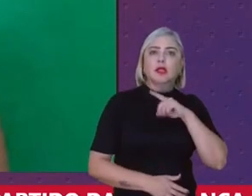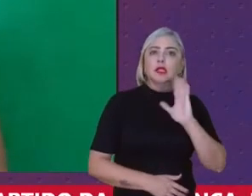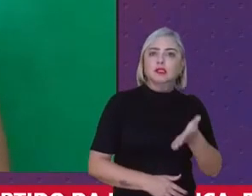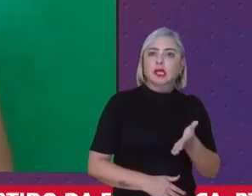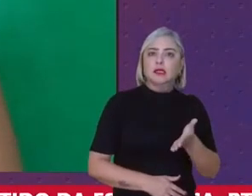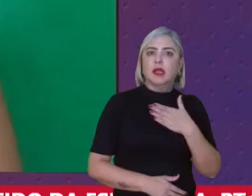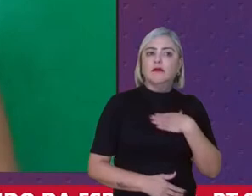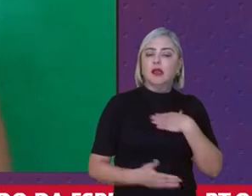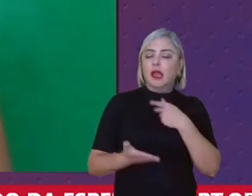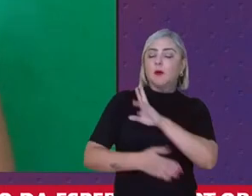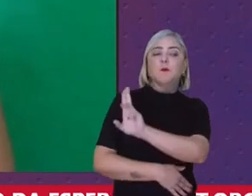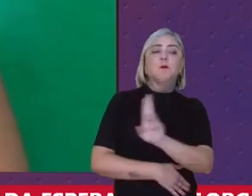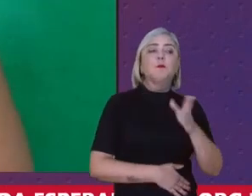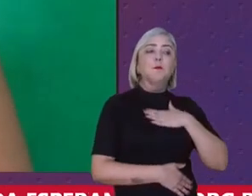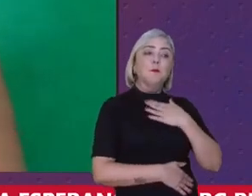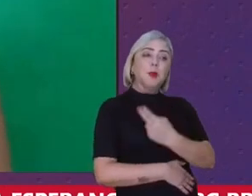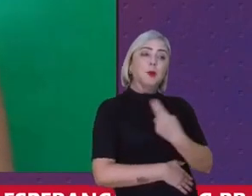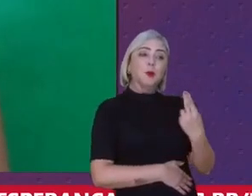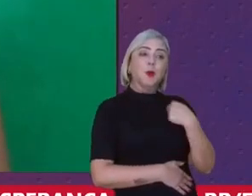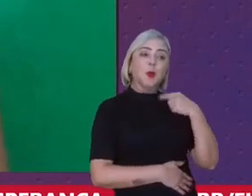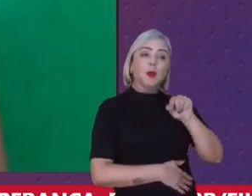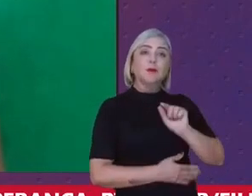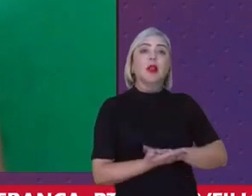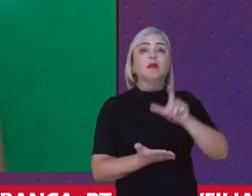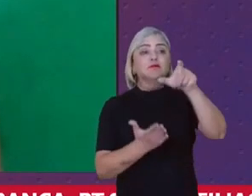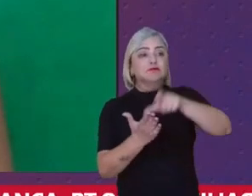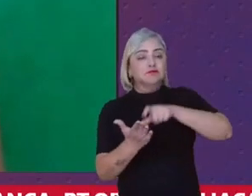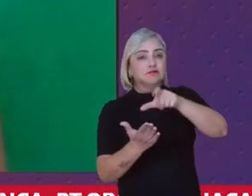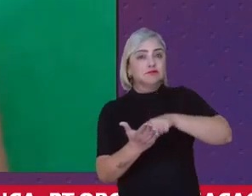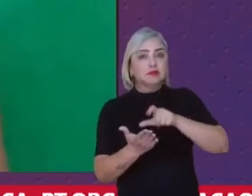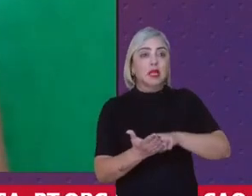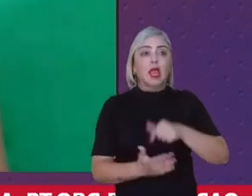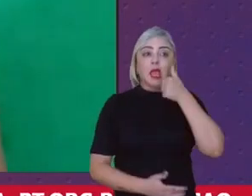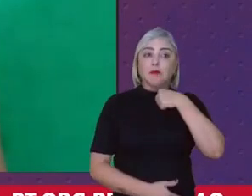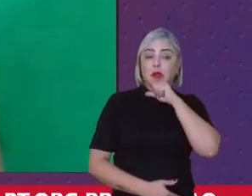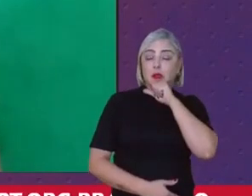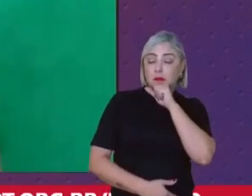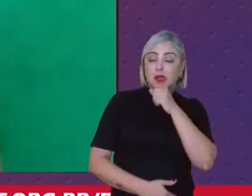estava contemplada. Me ajudou muito, estava desempregada, mãe solteira.